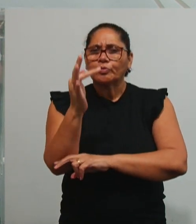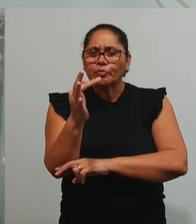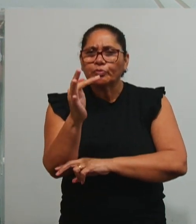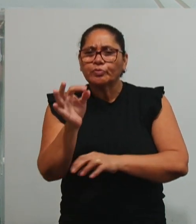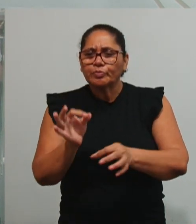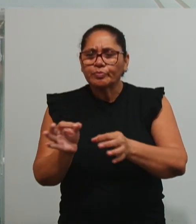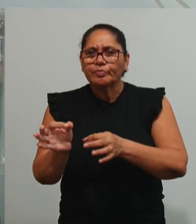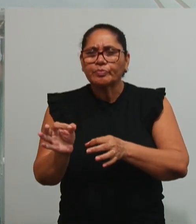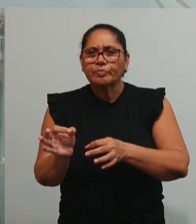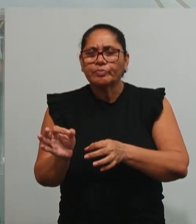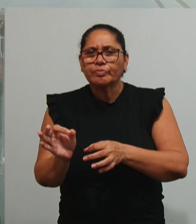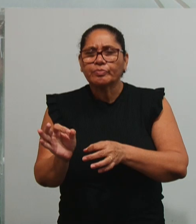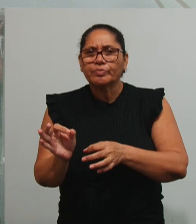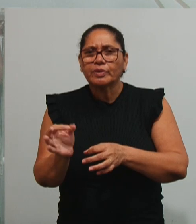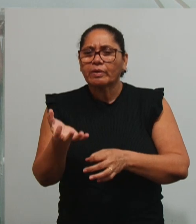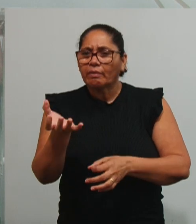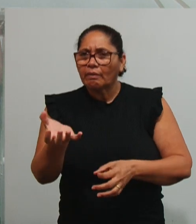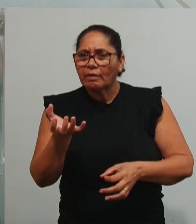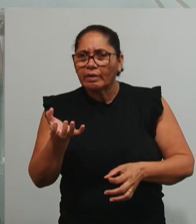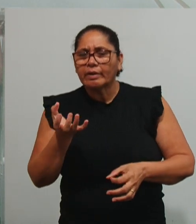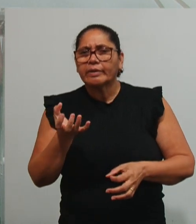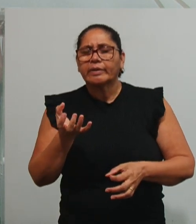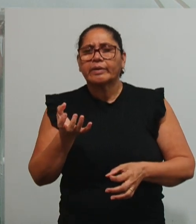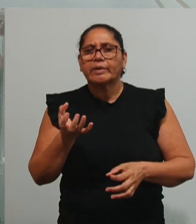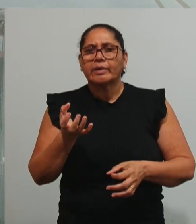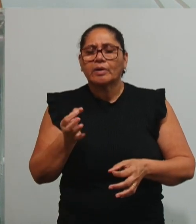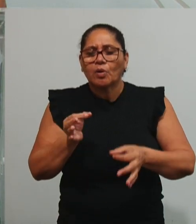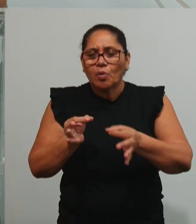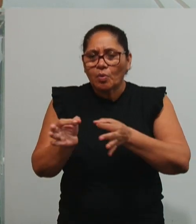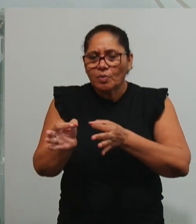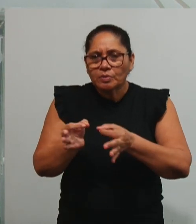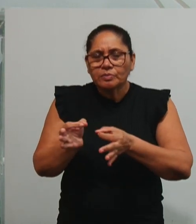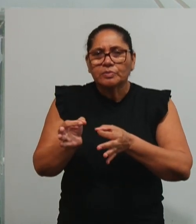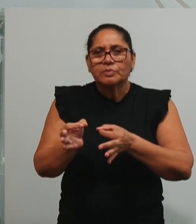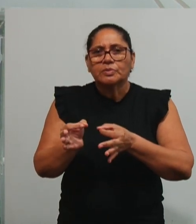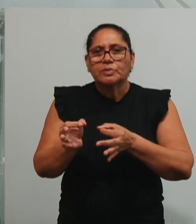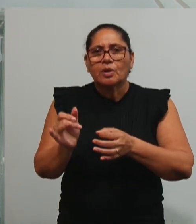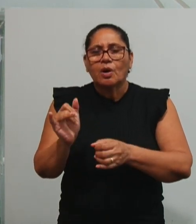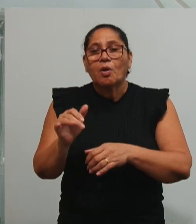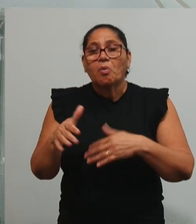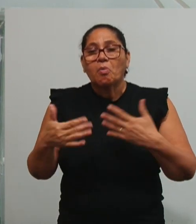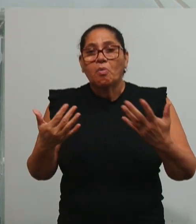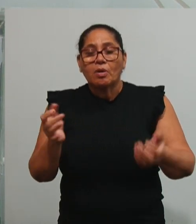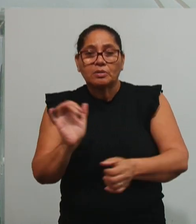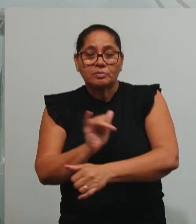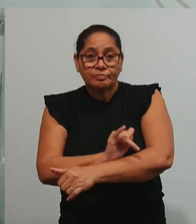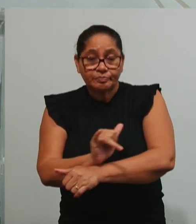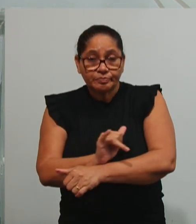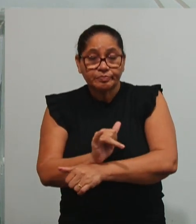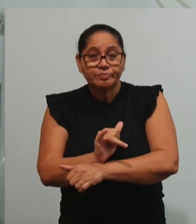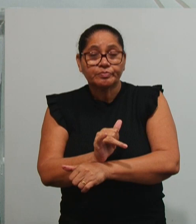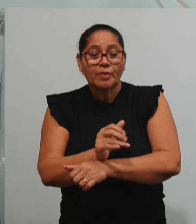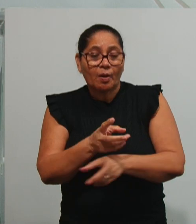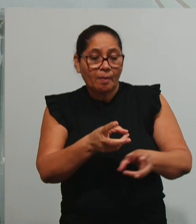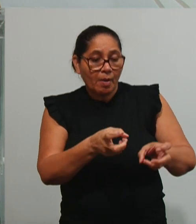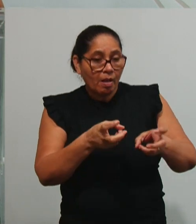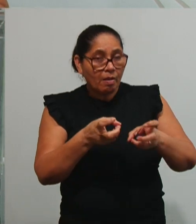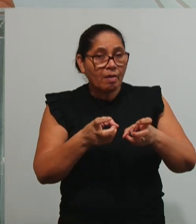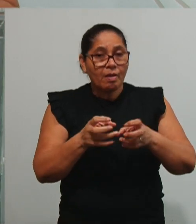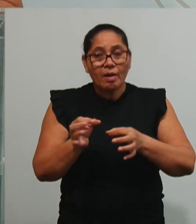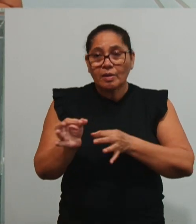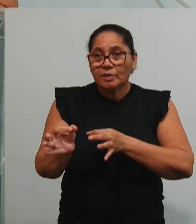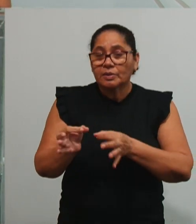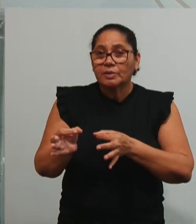nós esperamos enquanto organização, qual é a estratégia que nós concebemos enquanto